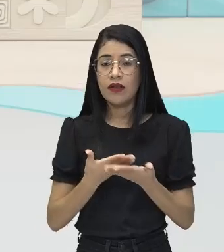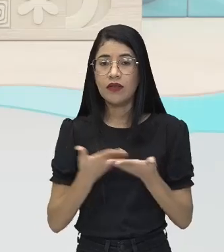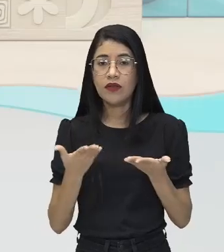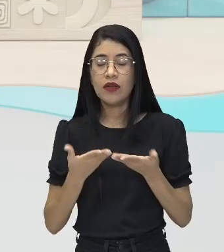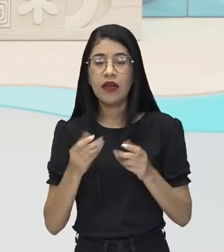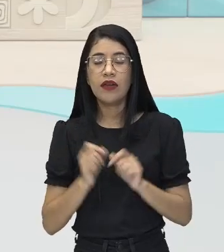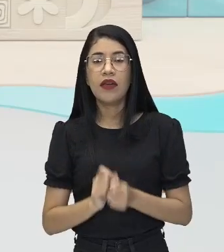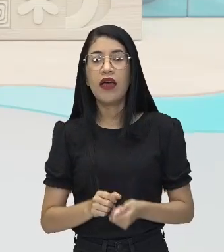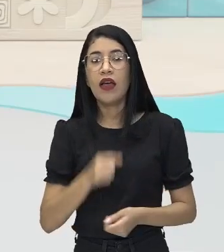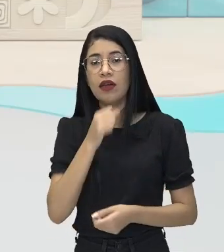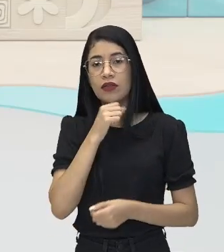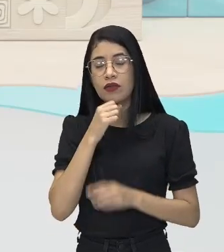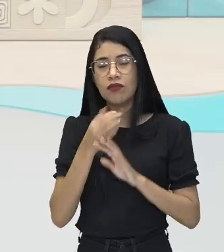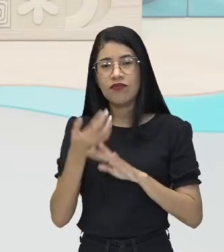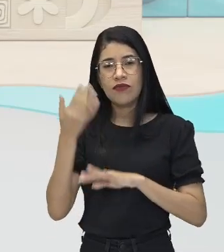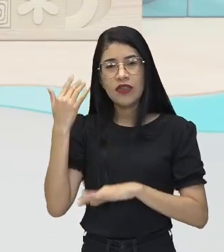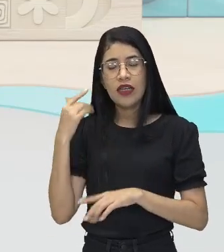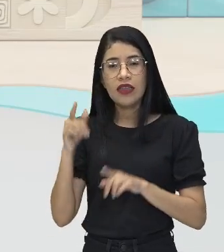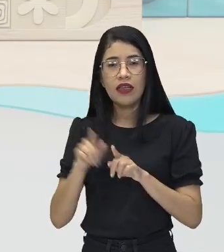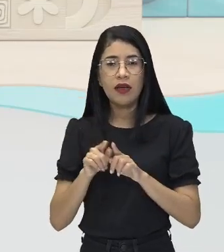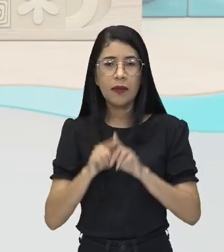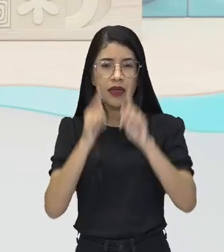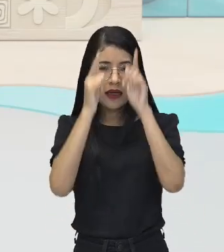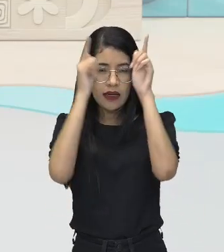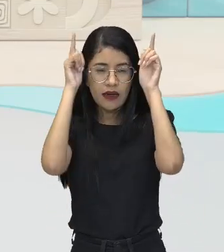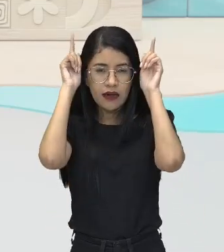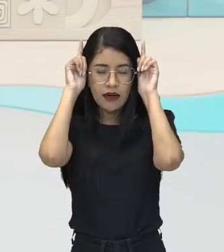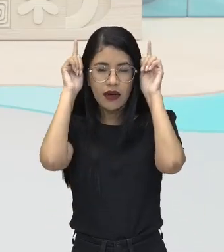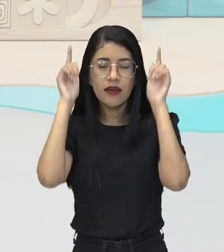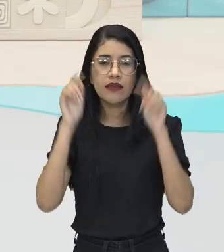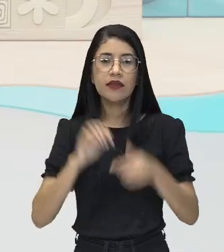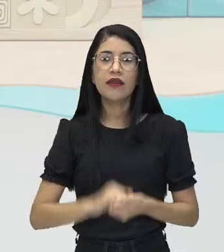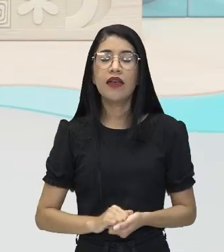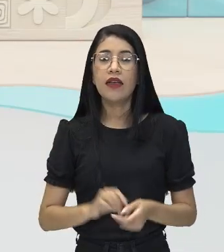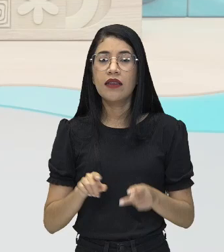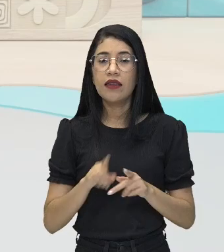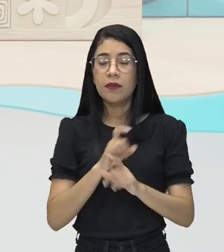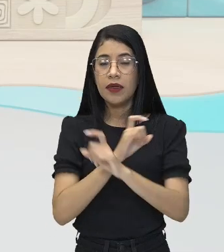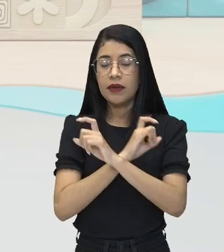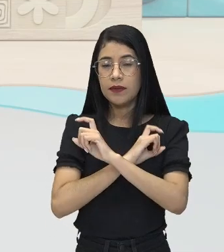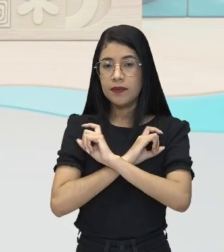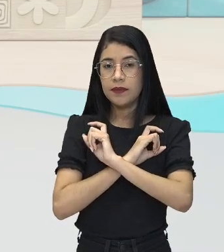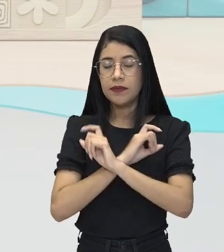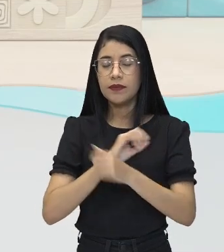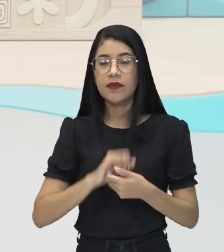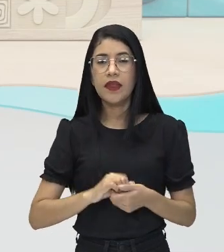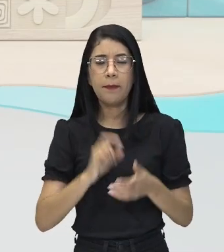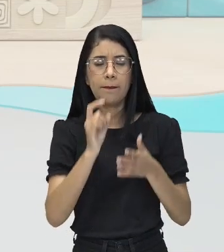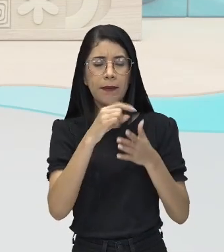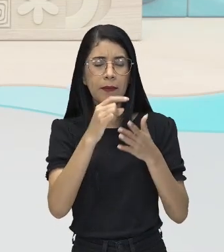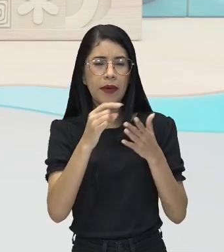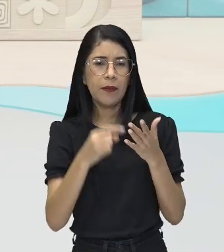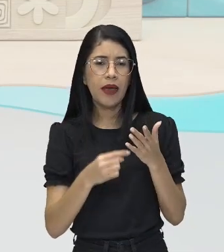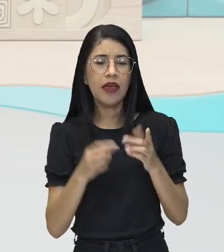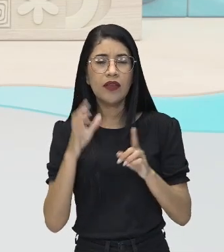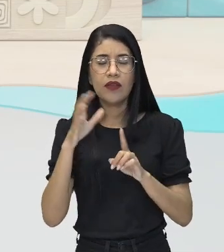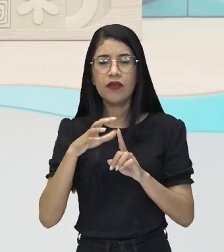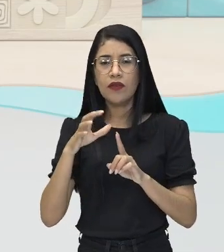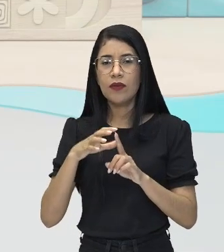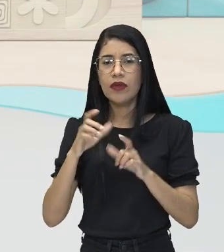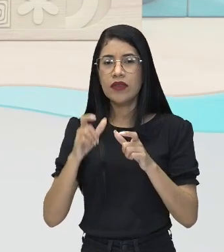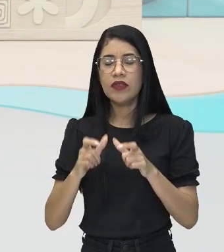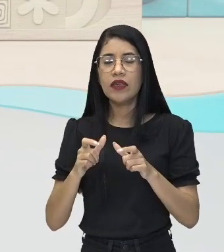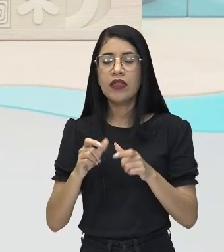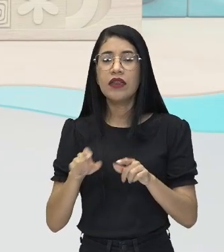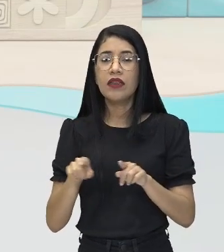pré-história, falamos sobre a Grécia, falamos também sobre o Egito, e isso tudo vai tendo influência, assim